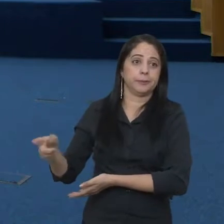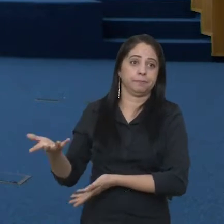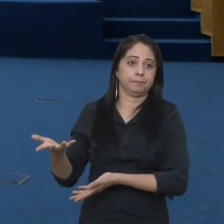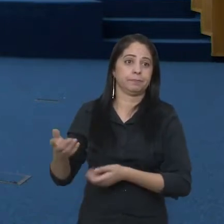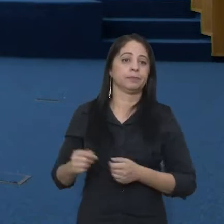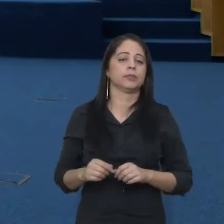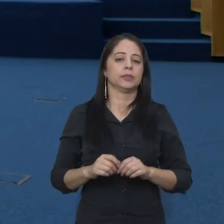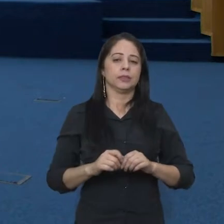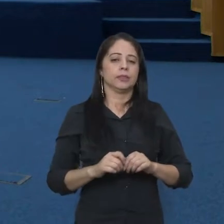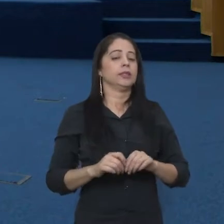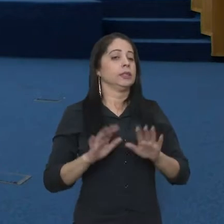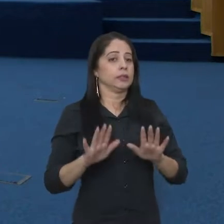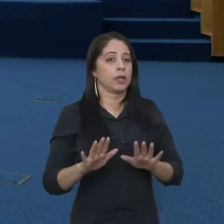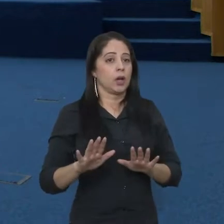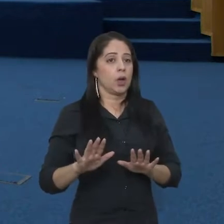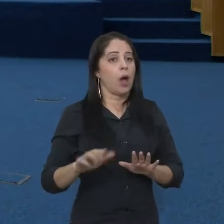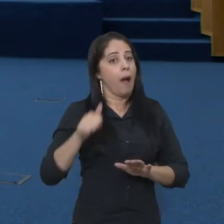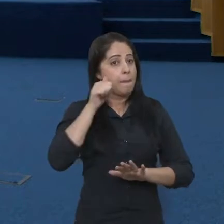contrato.